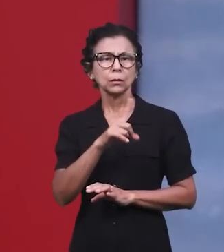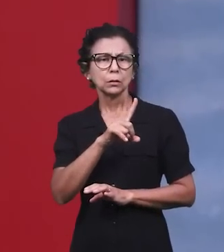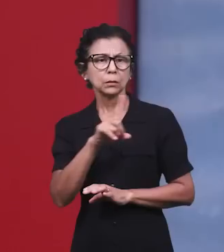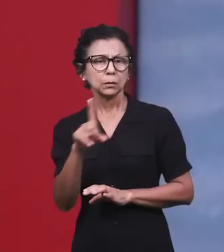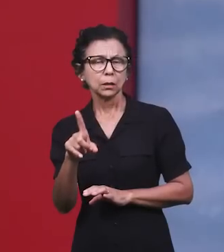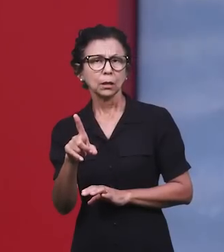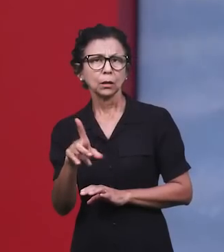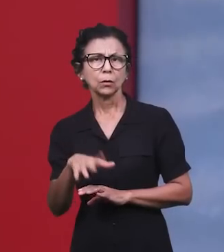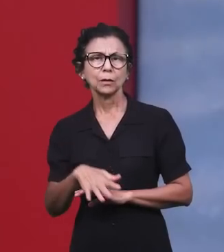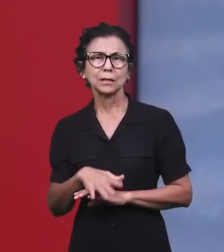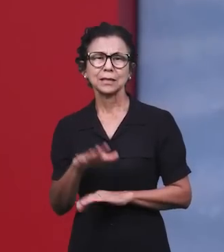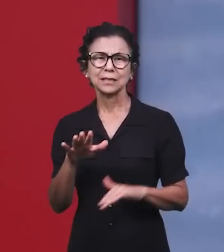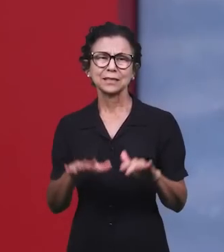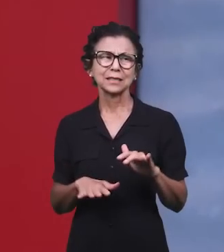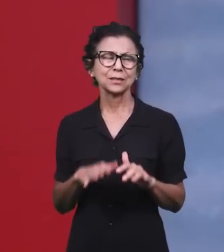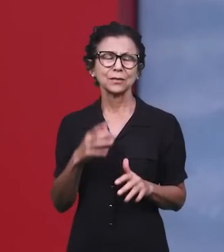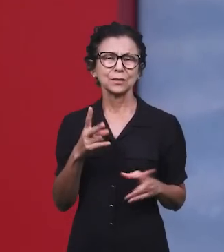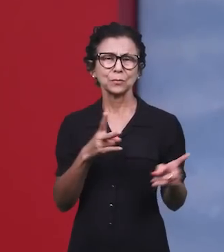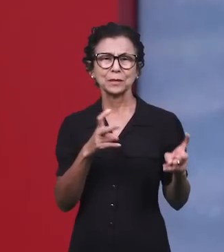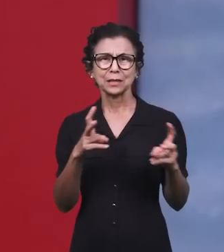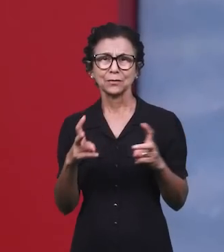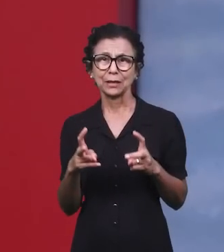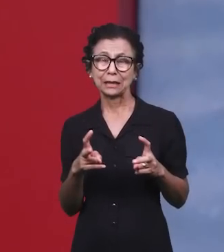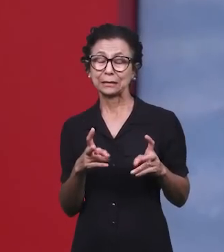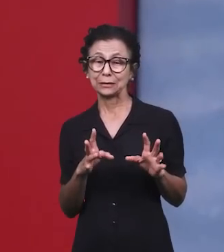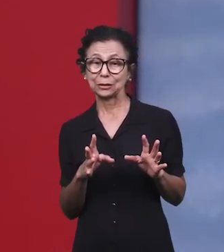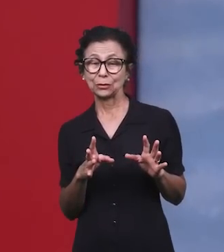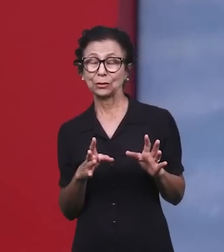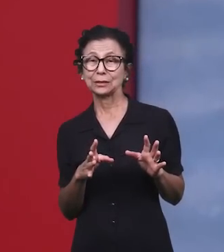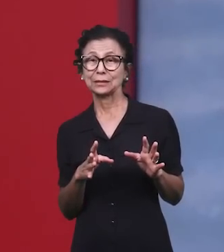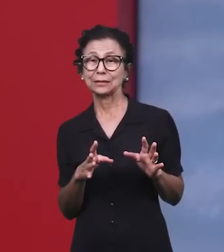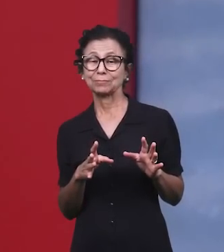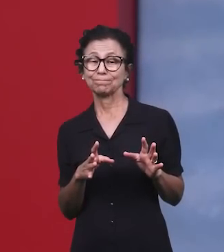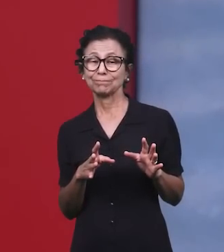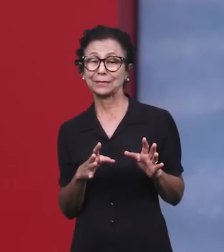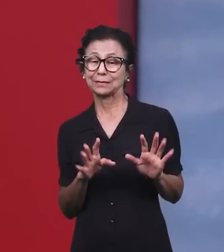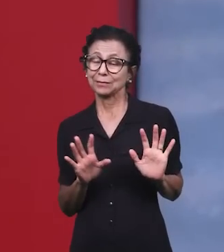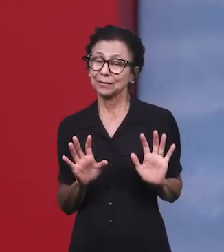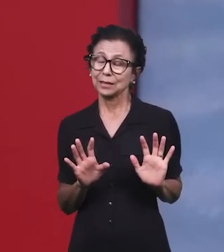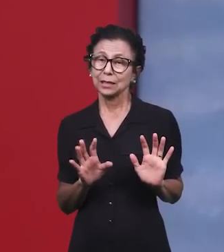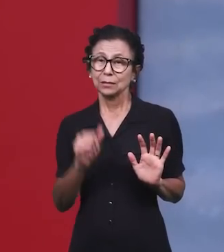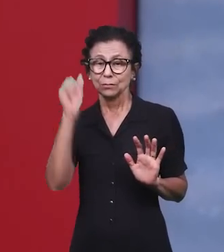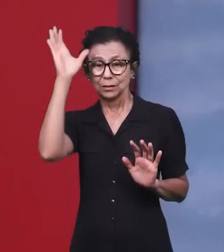não é, que vai dando errado, vai se fechando. Mas por quê? Porque durante o período de jejum,